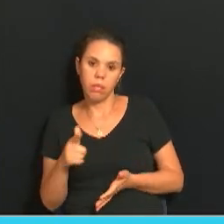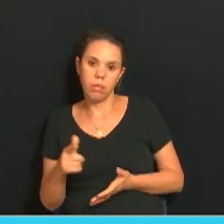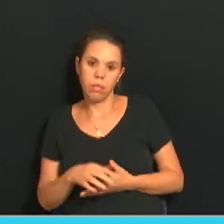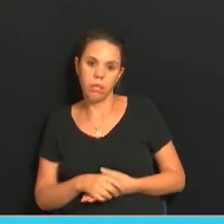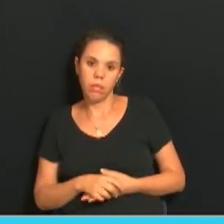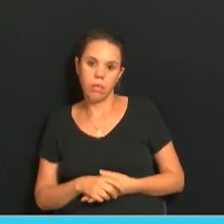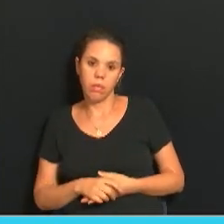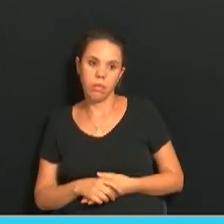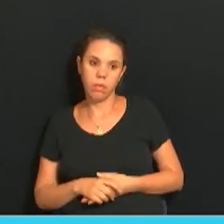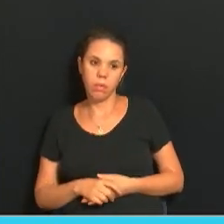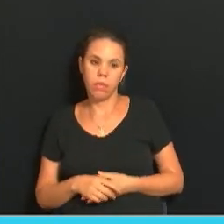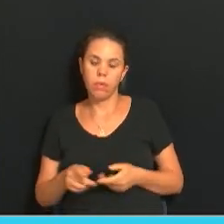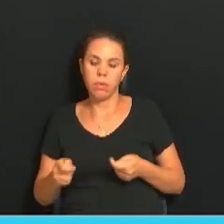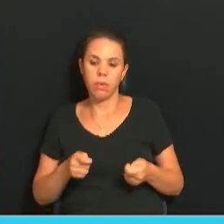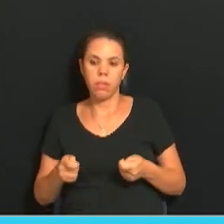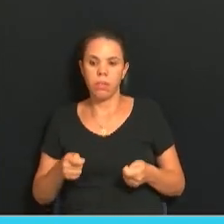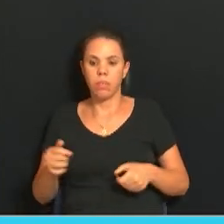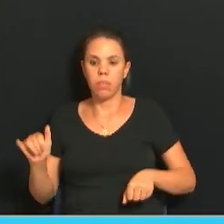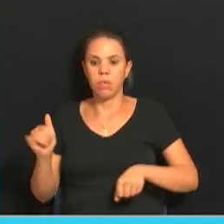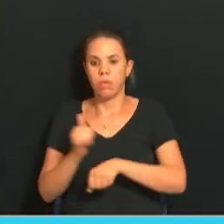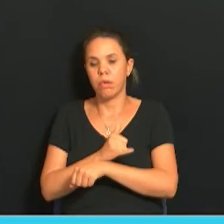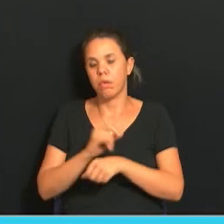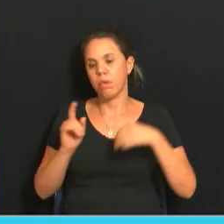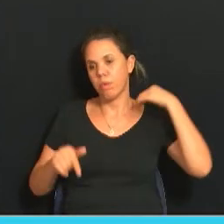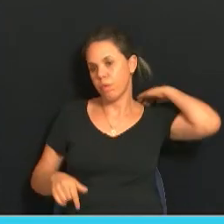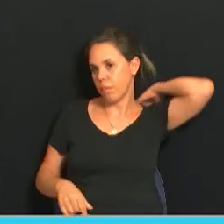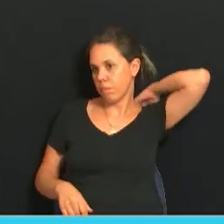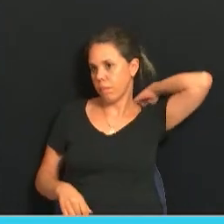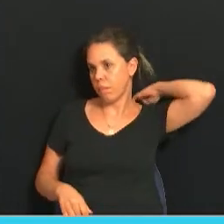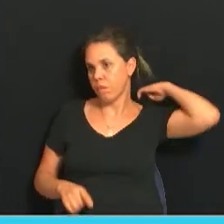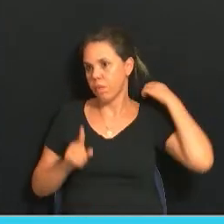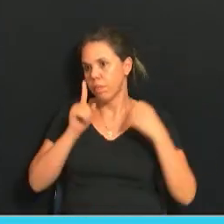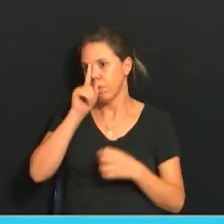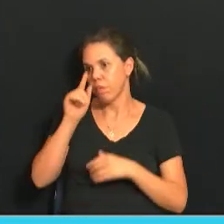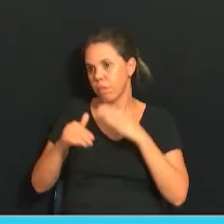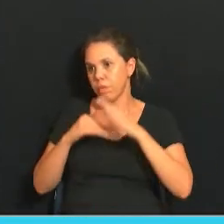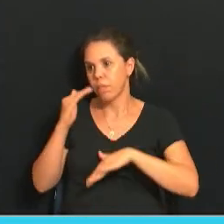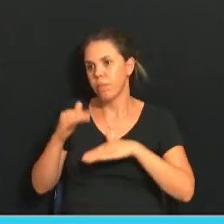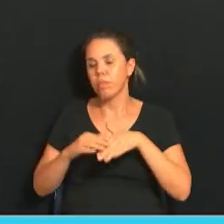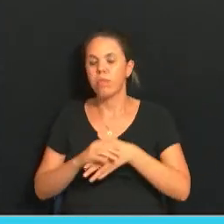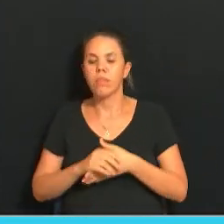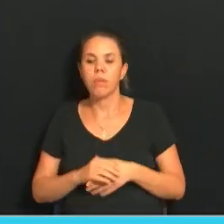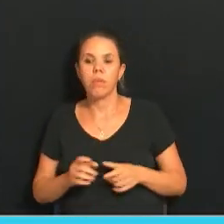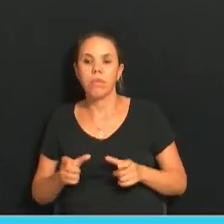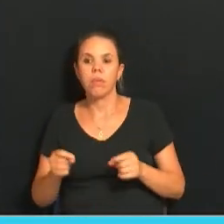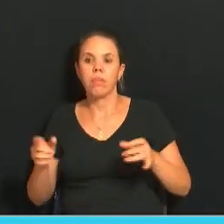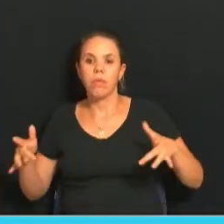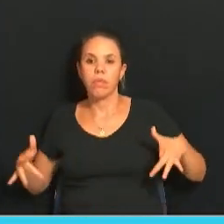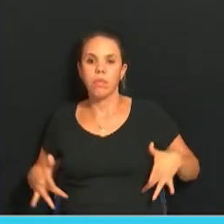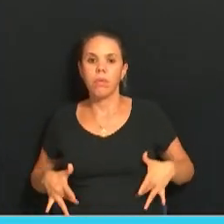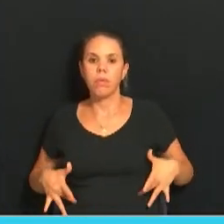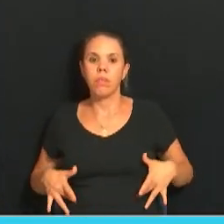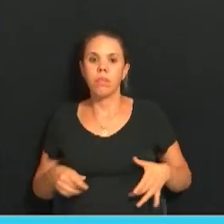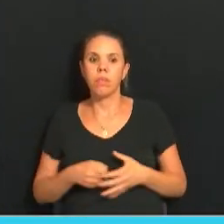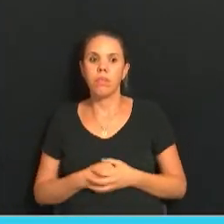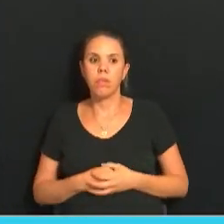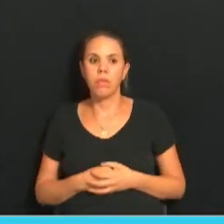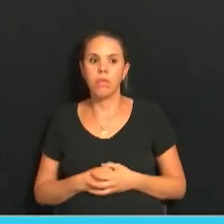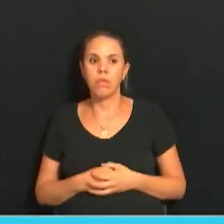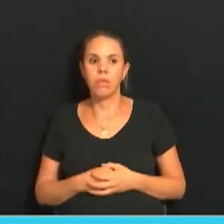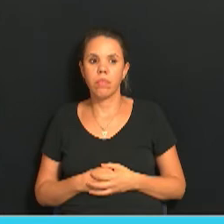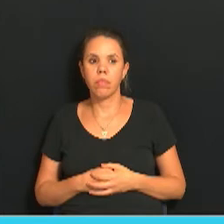é? O controle da obesidade, a obesidade é um fator de risco para desenvolver câncer. O câncer renal tem uma associação bastante